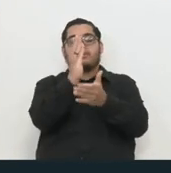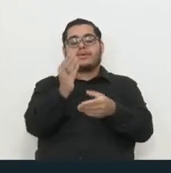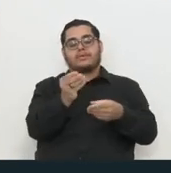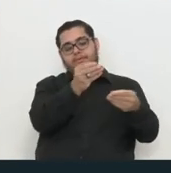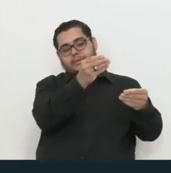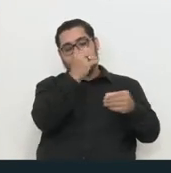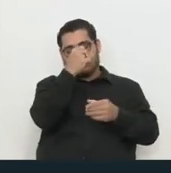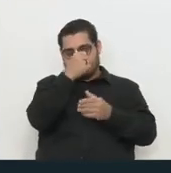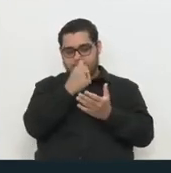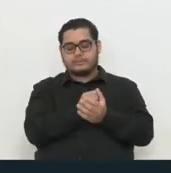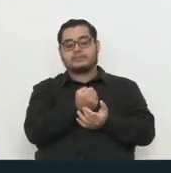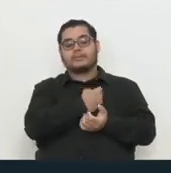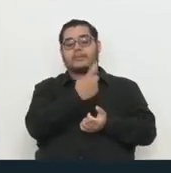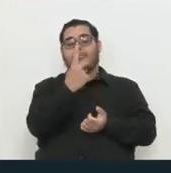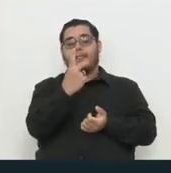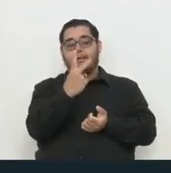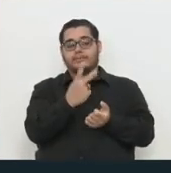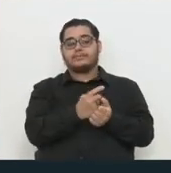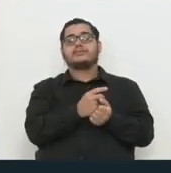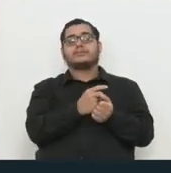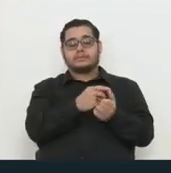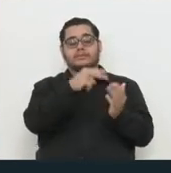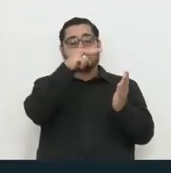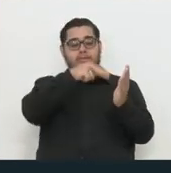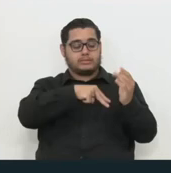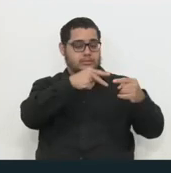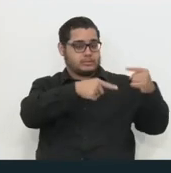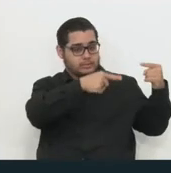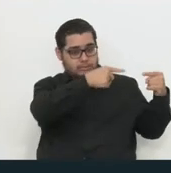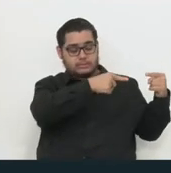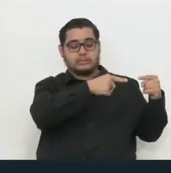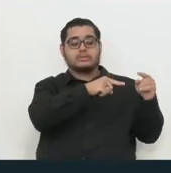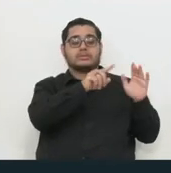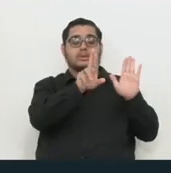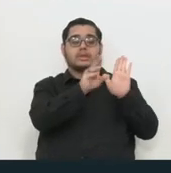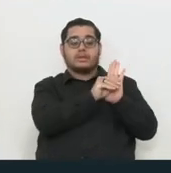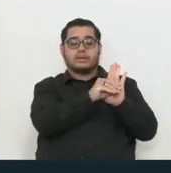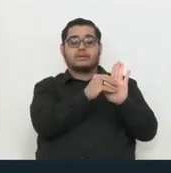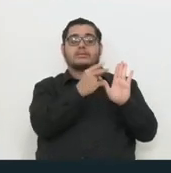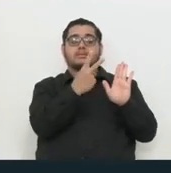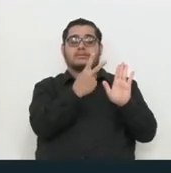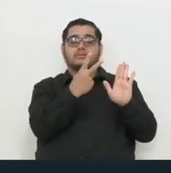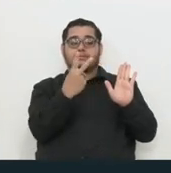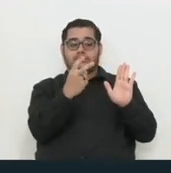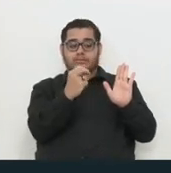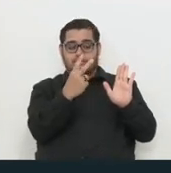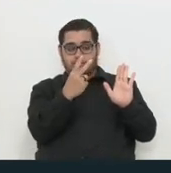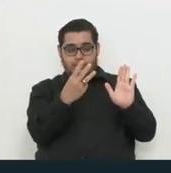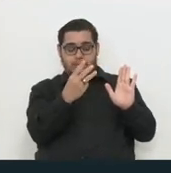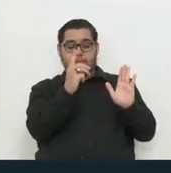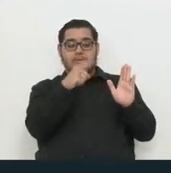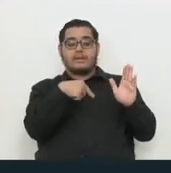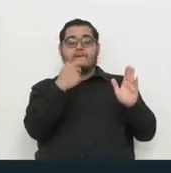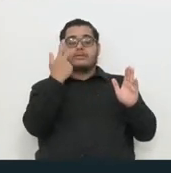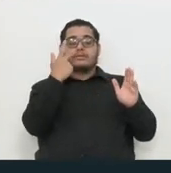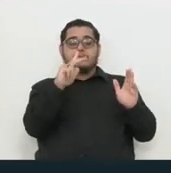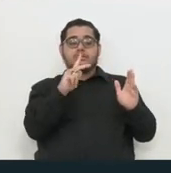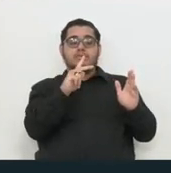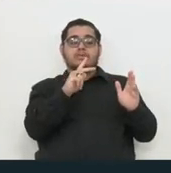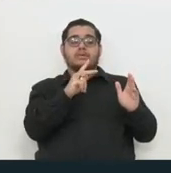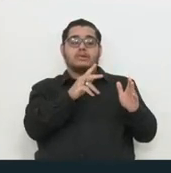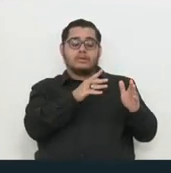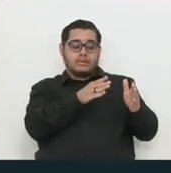canice 12 12 discussão e votação do requerimento 484 2023 informações sobre a realização de fiscalização sobre o comprimento da faixa de